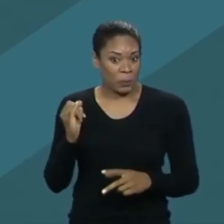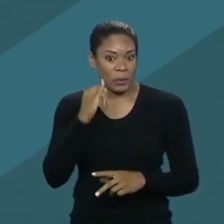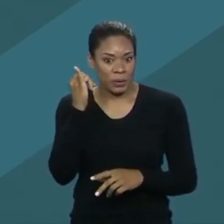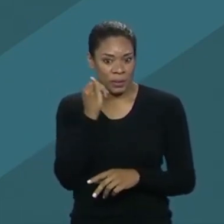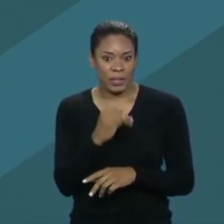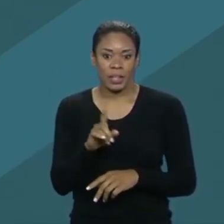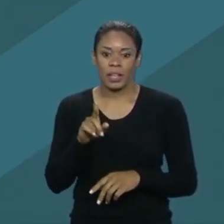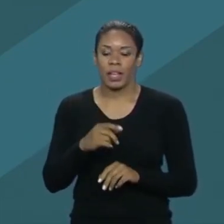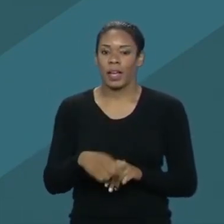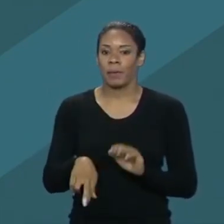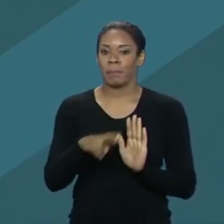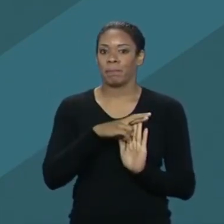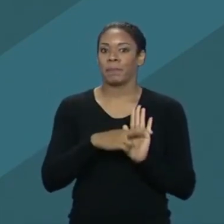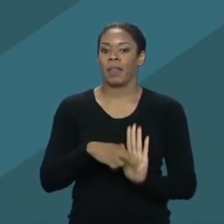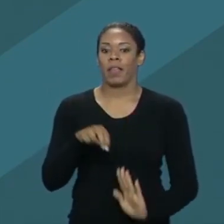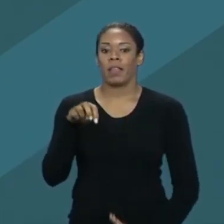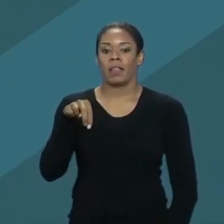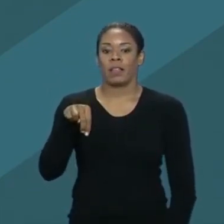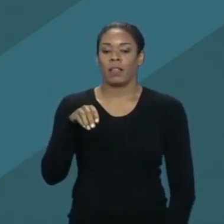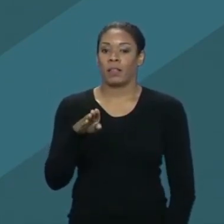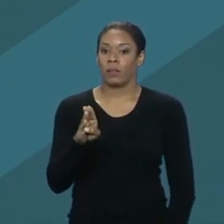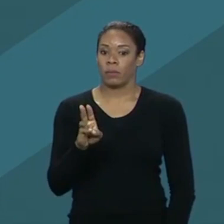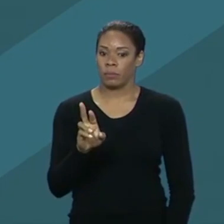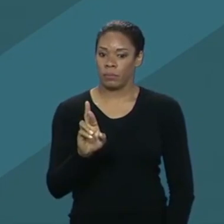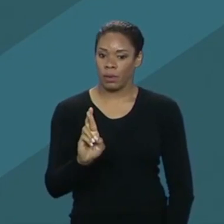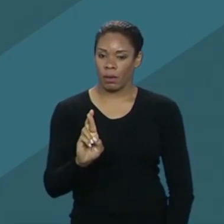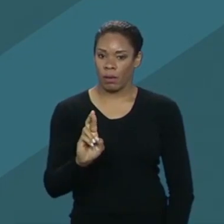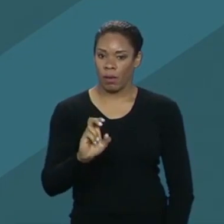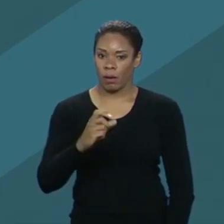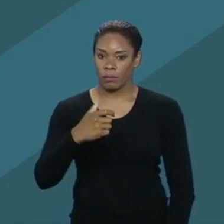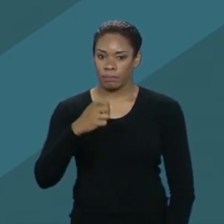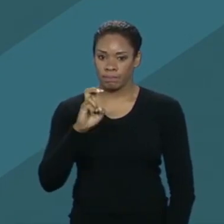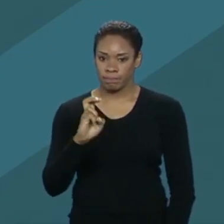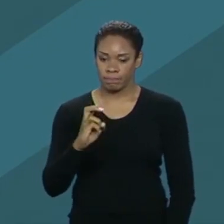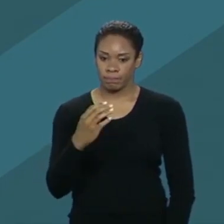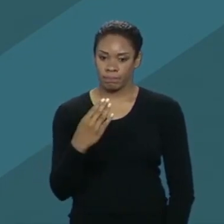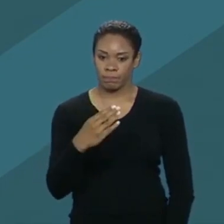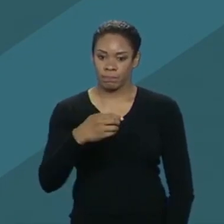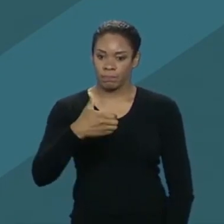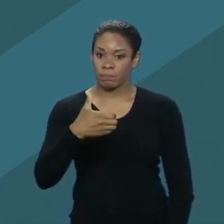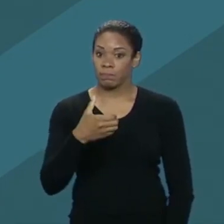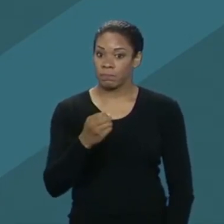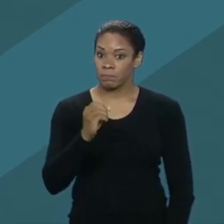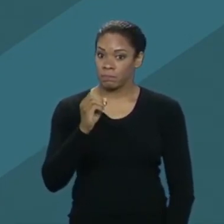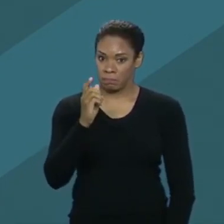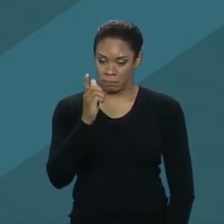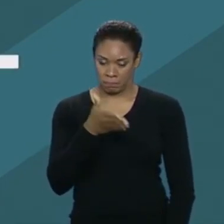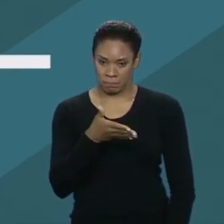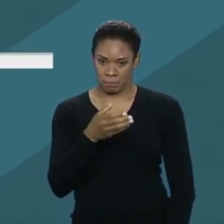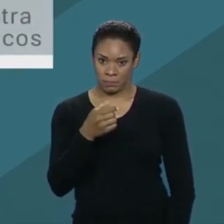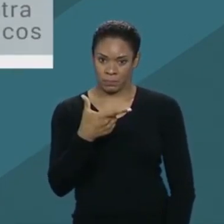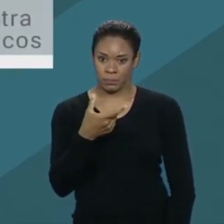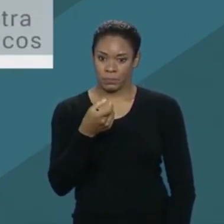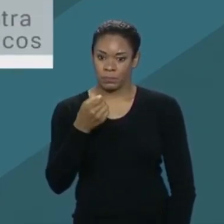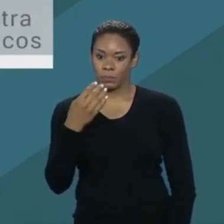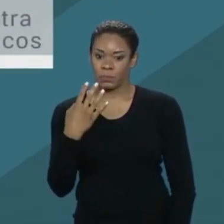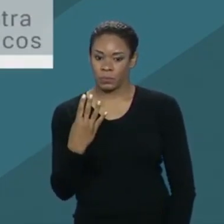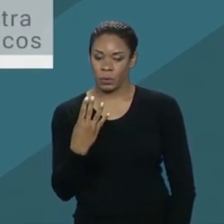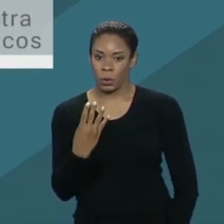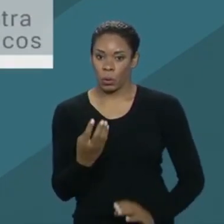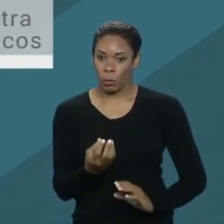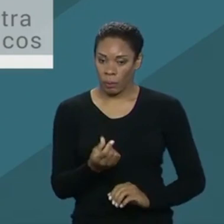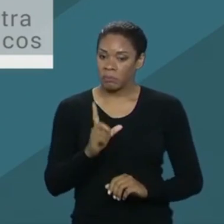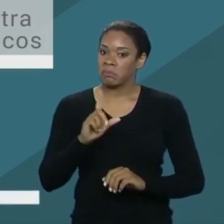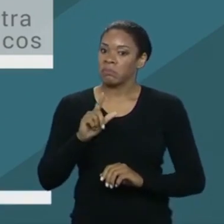a norma NBR 5410 de 2004, que estabelece critérios e requisitos para a proteção contra